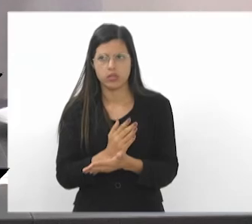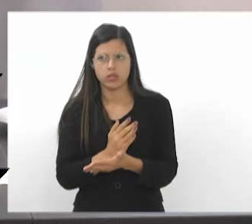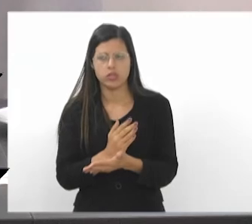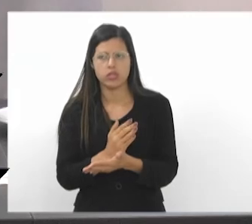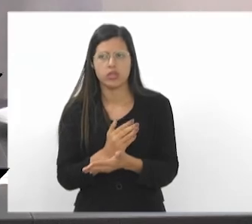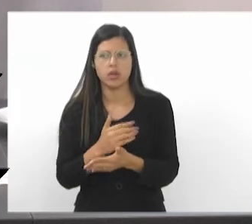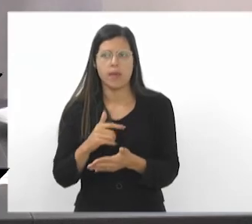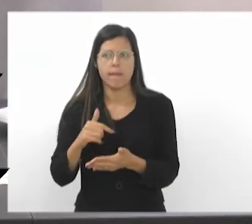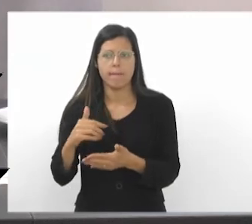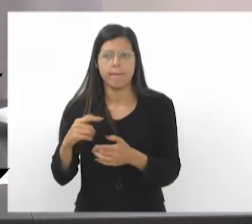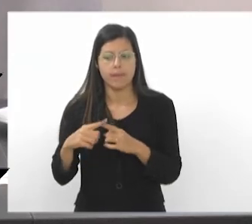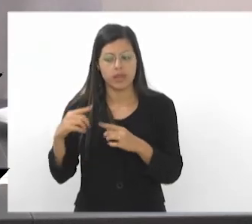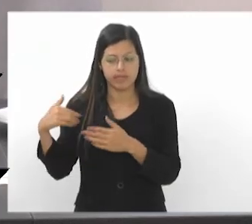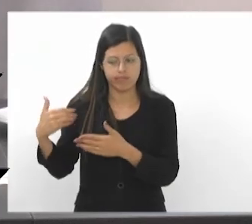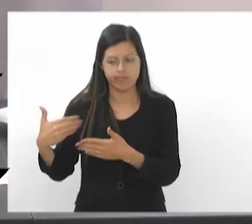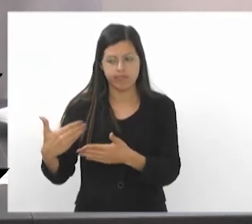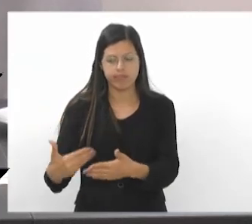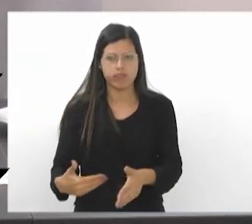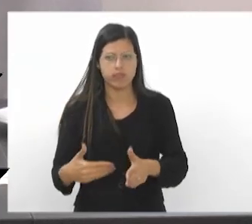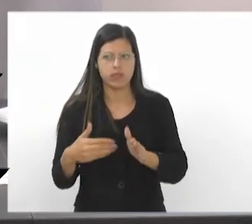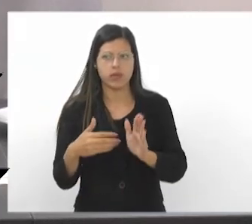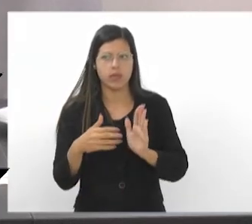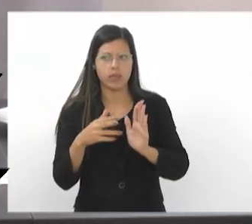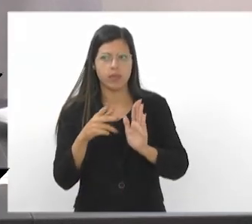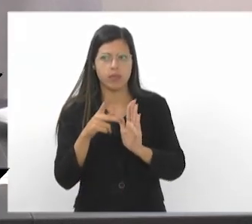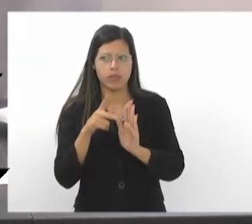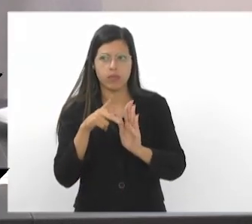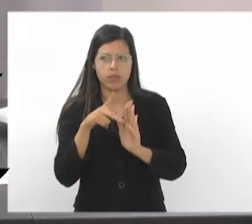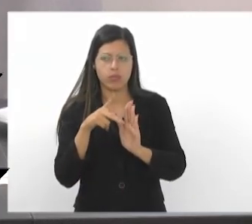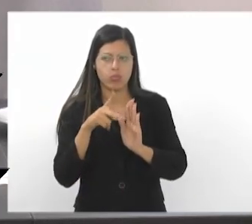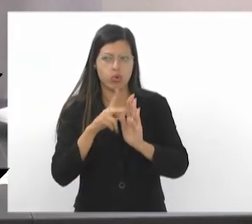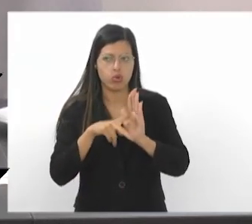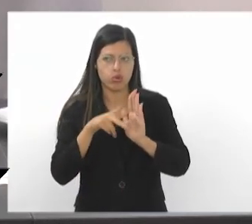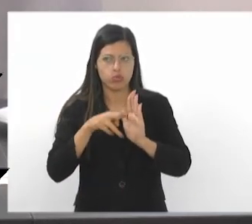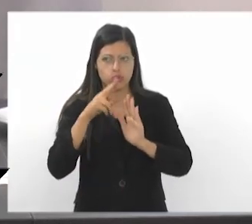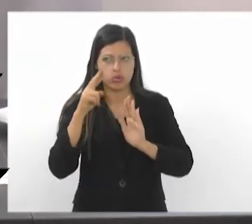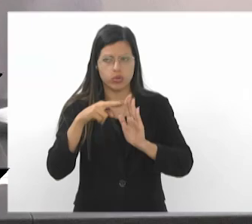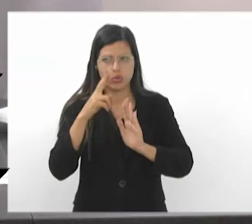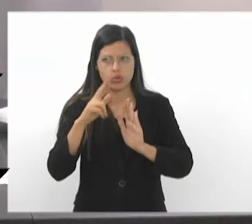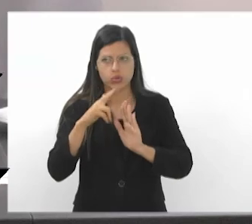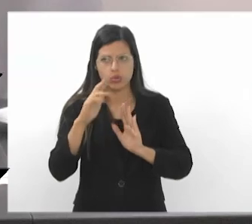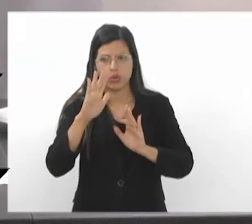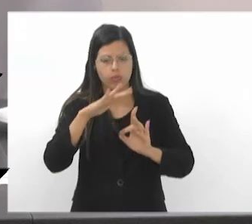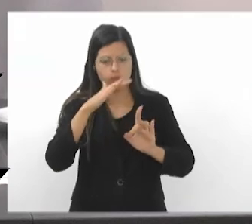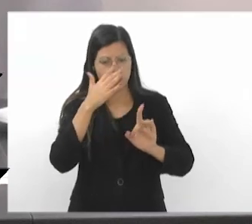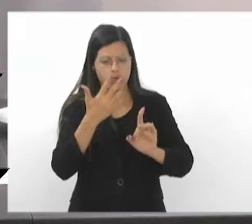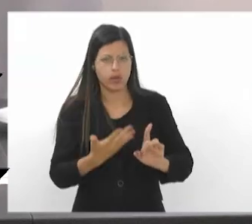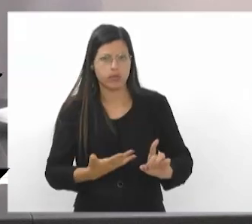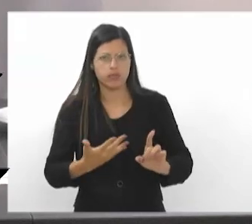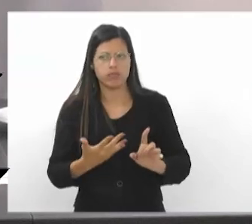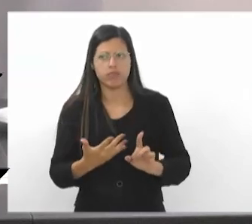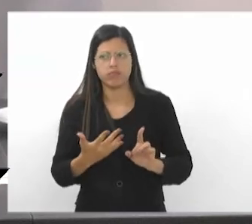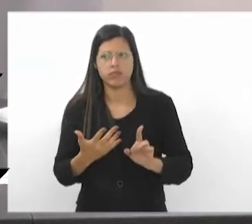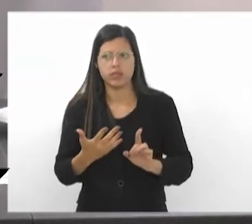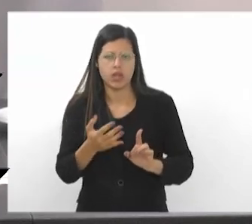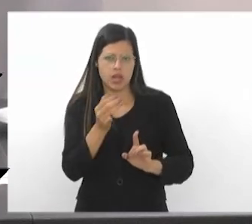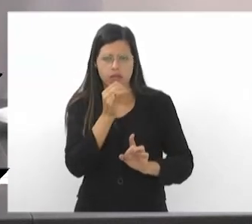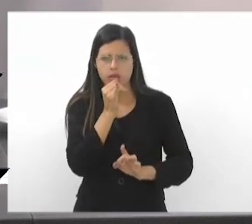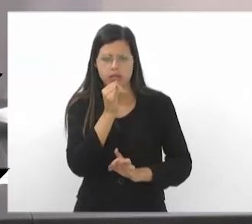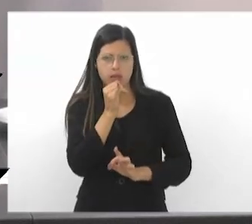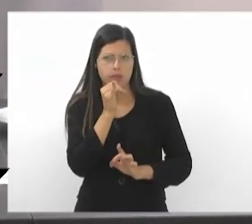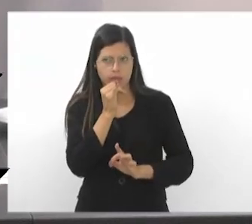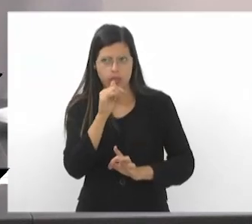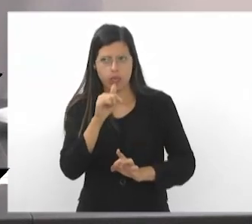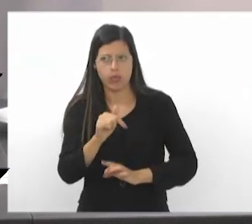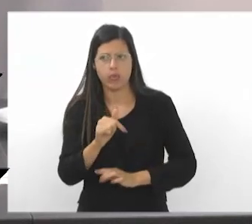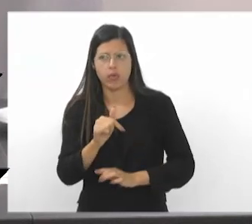de resolução que homenageiam, que é uma homenagem para o mesmo tema, para o mesmo feito. Eu vou dar um exemplo simples,